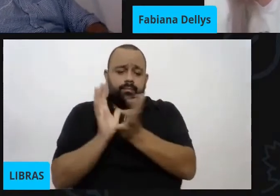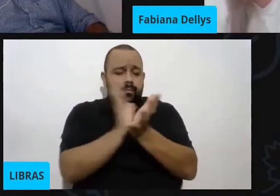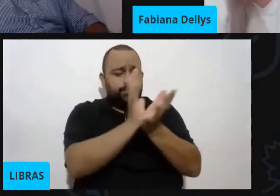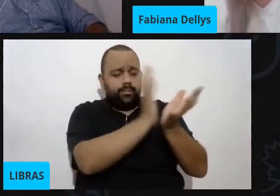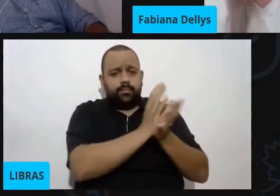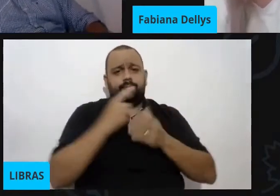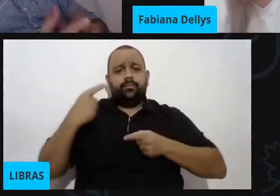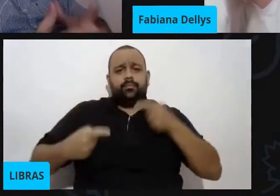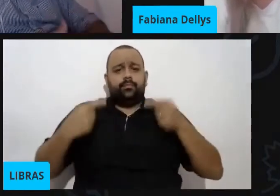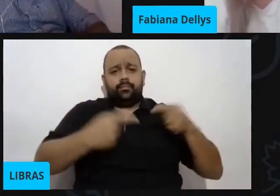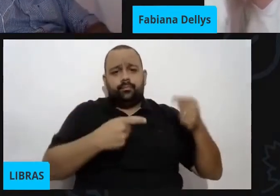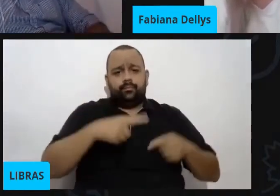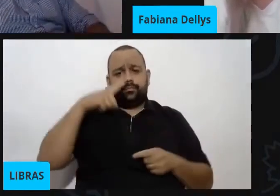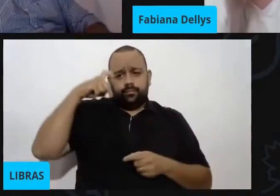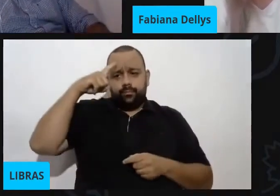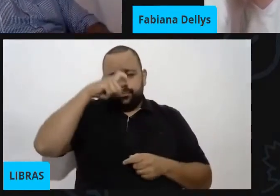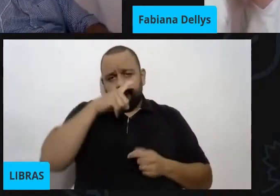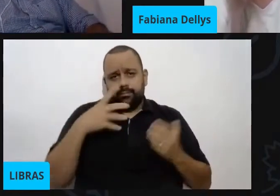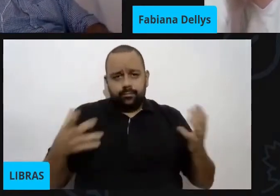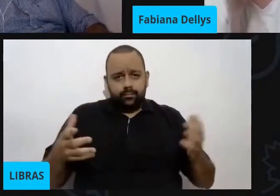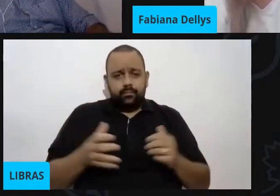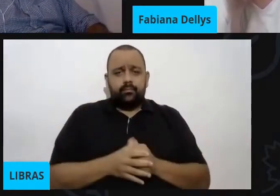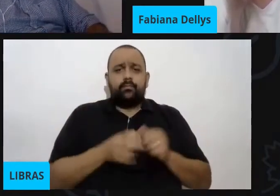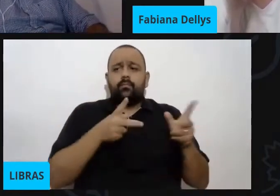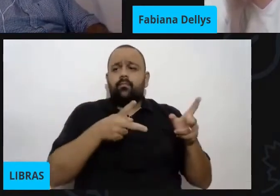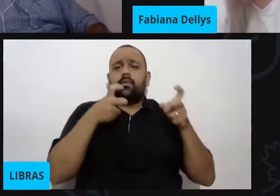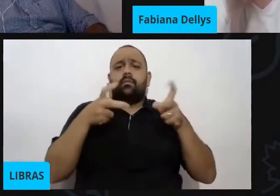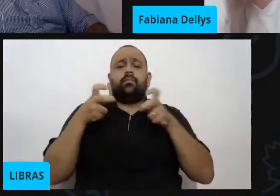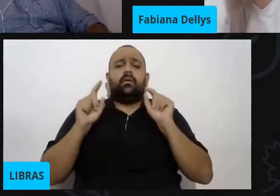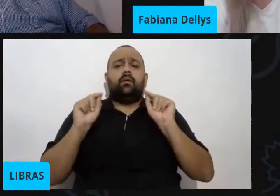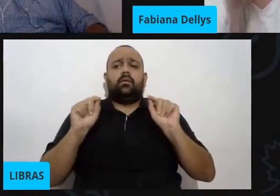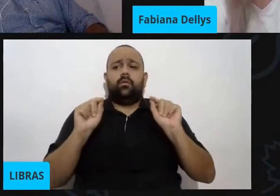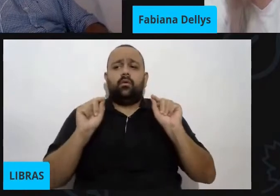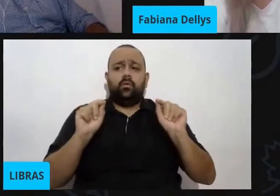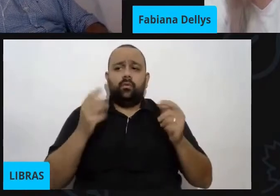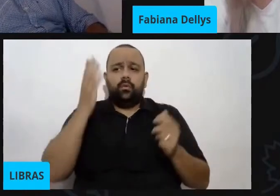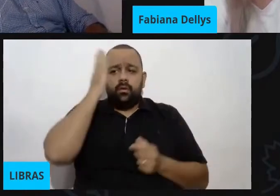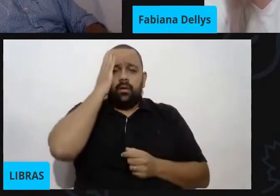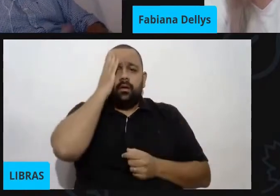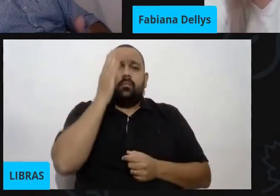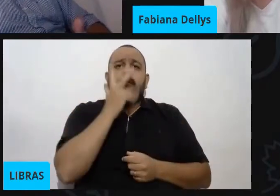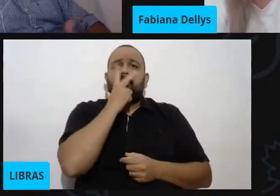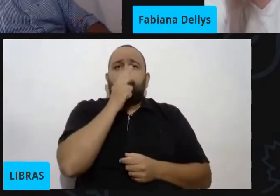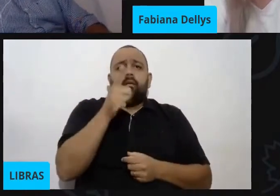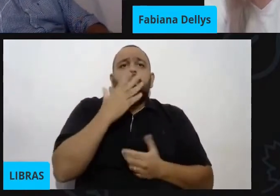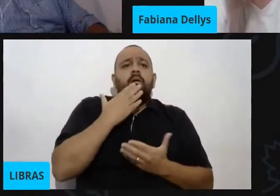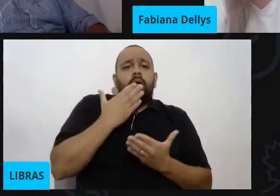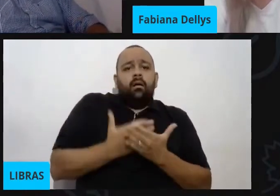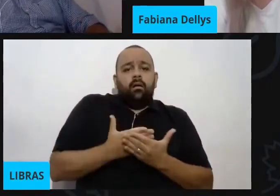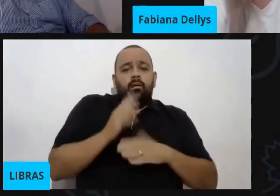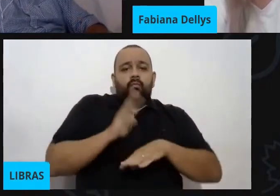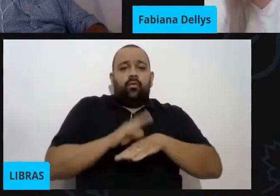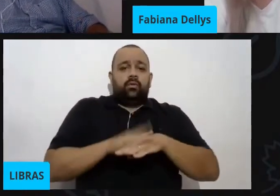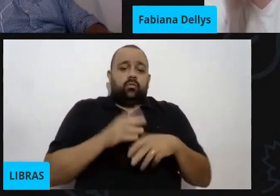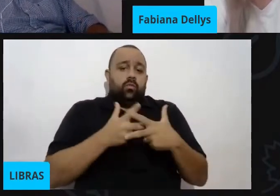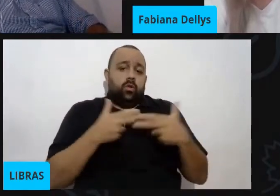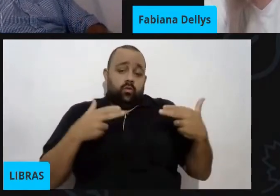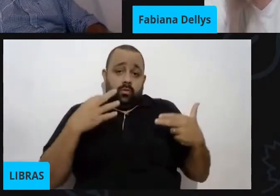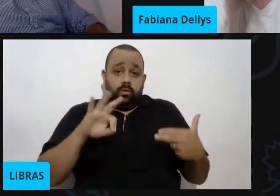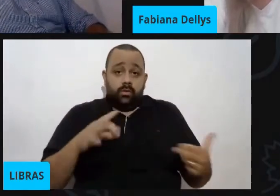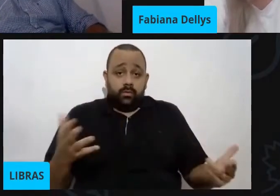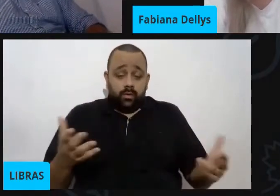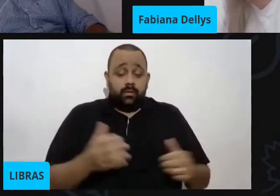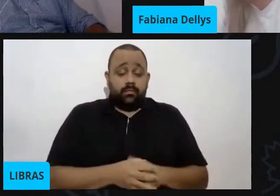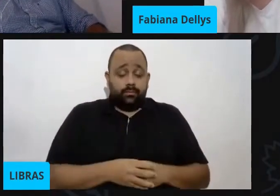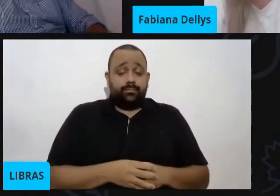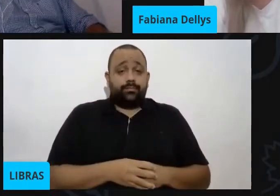Está difícil de olhar e ver alguém que você admira e que você acha que está fazendo alguma coisa direito. A